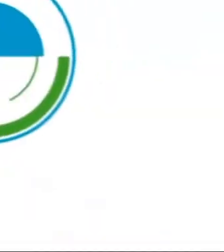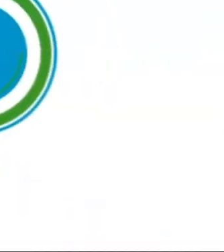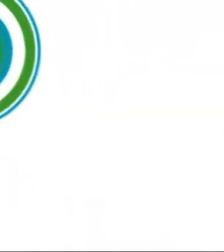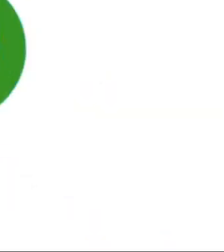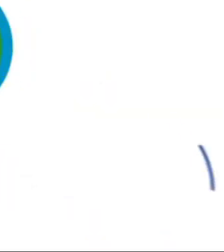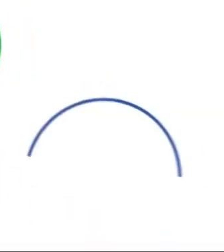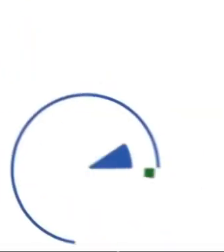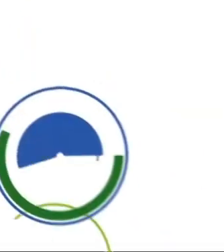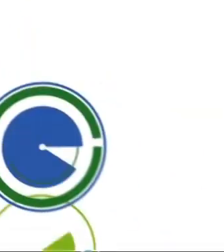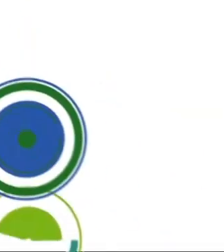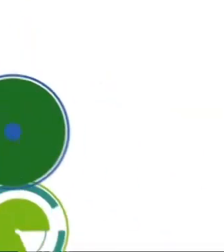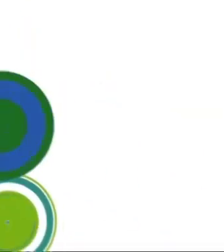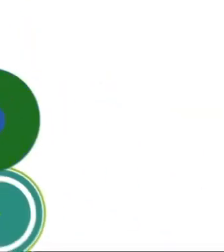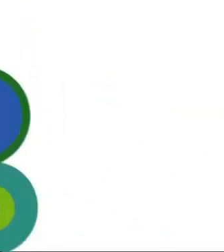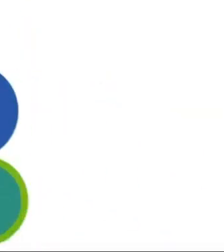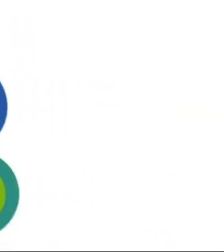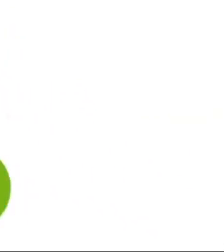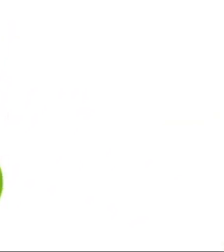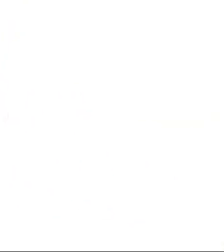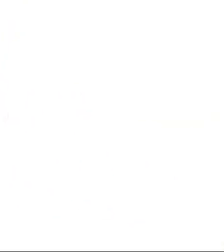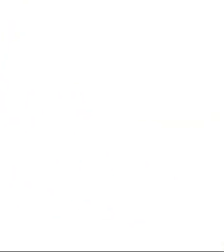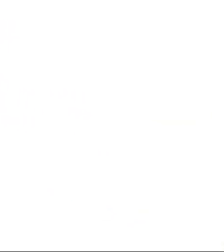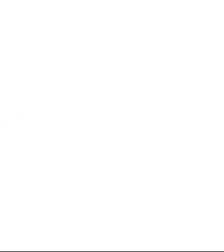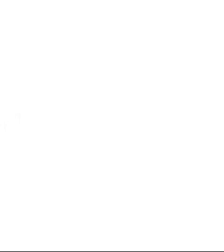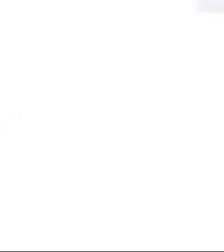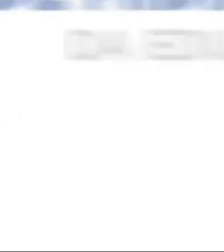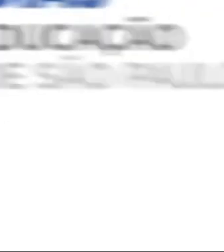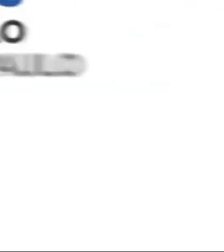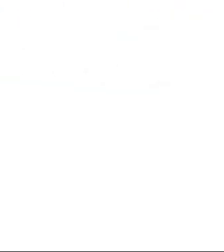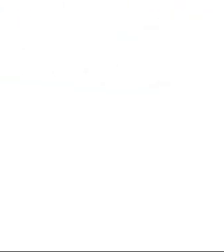E aí E aí